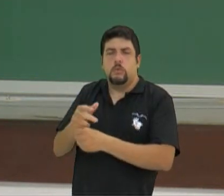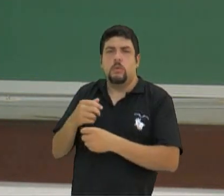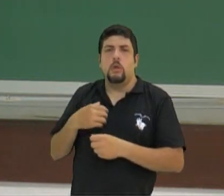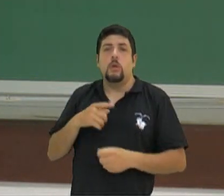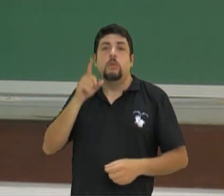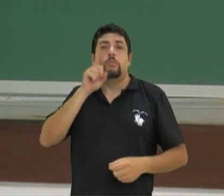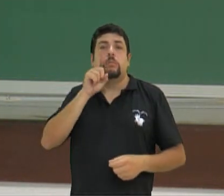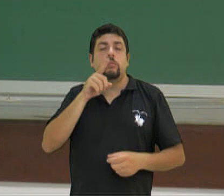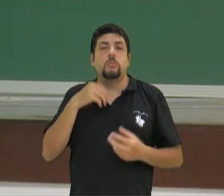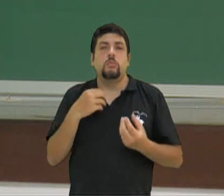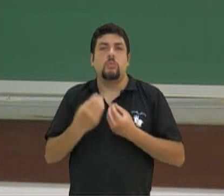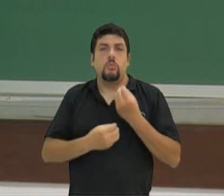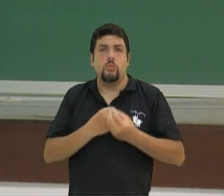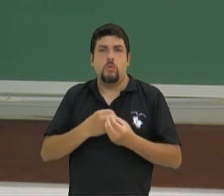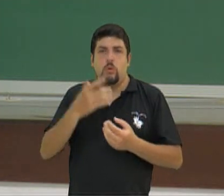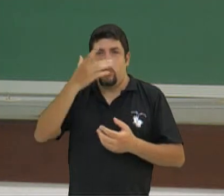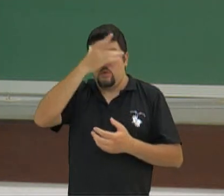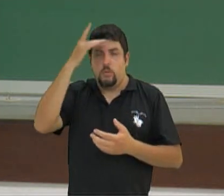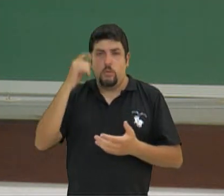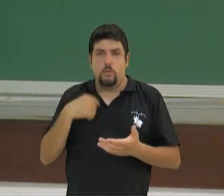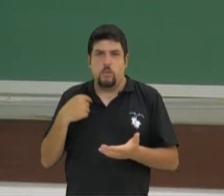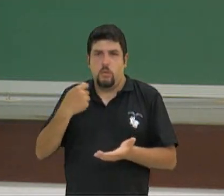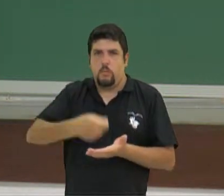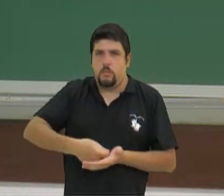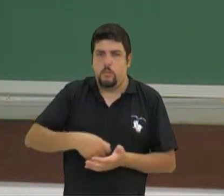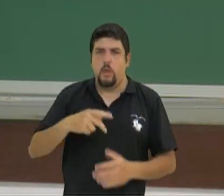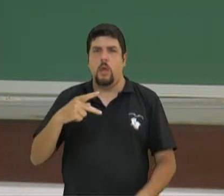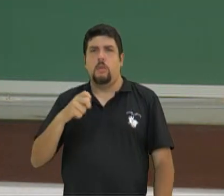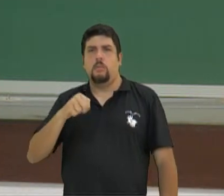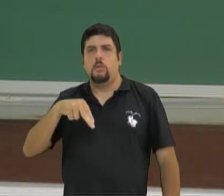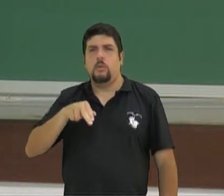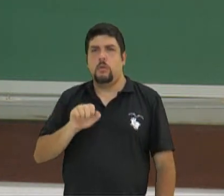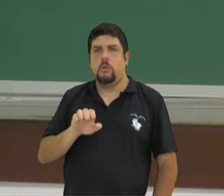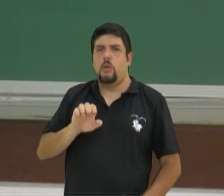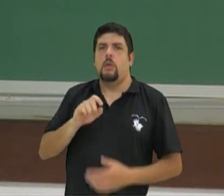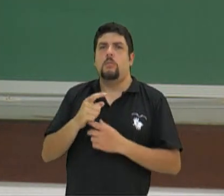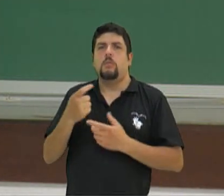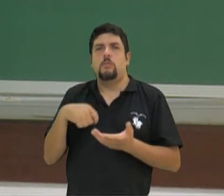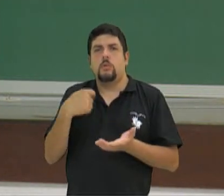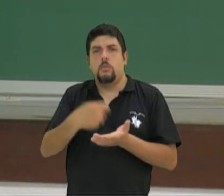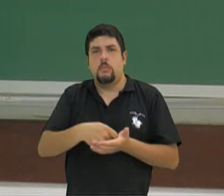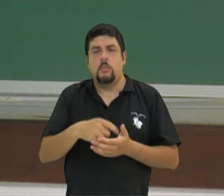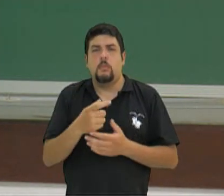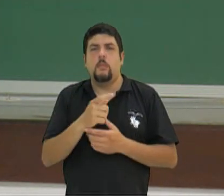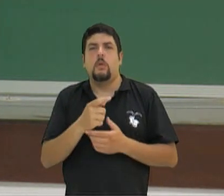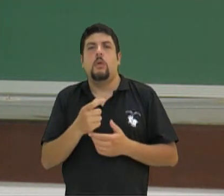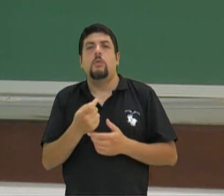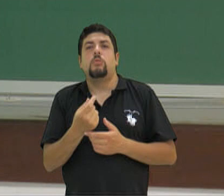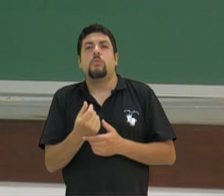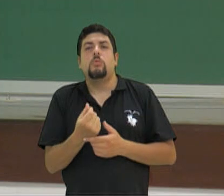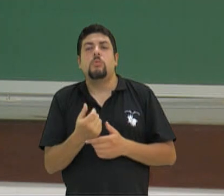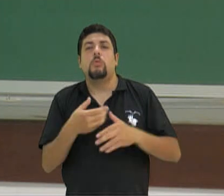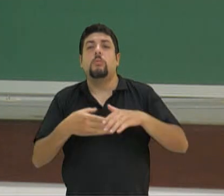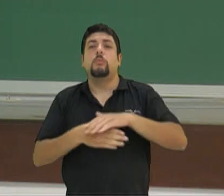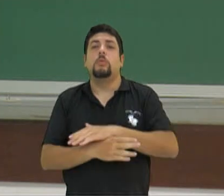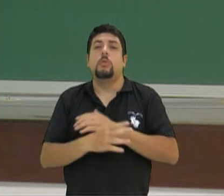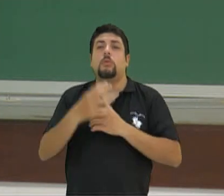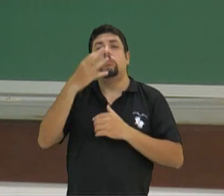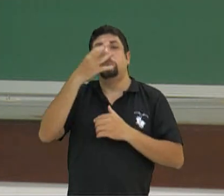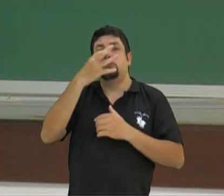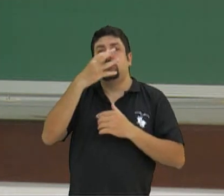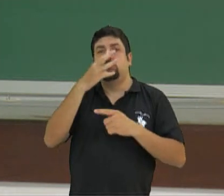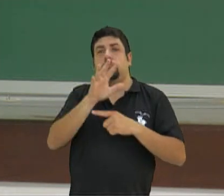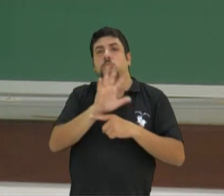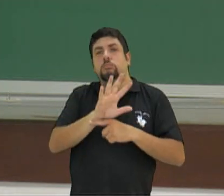Unidos por isso, ó. A pessoa pagava um penny, que era uma moeda ali na época, entrava também para curtir o local, né?